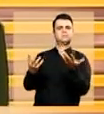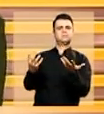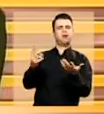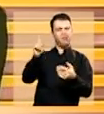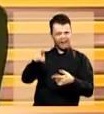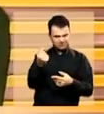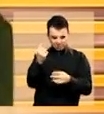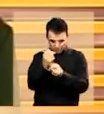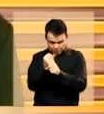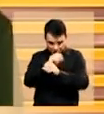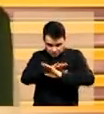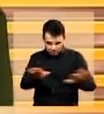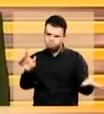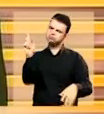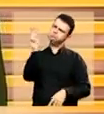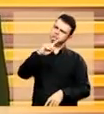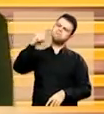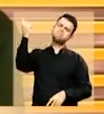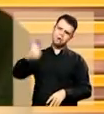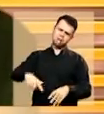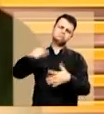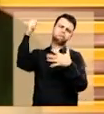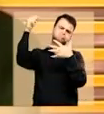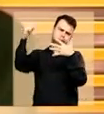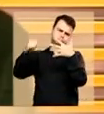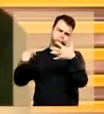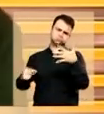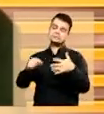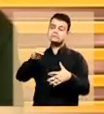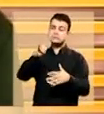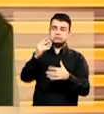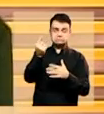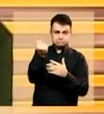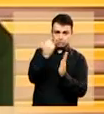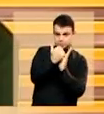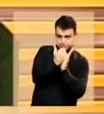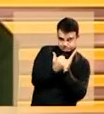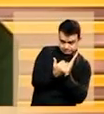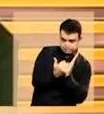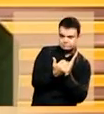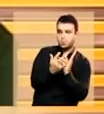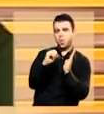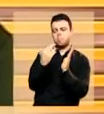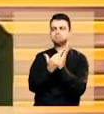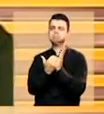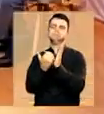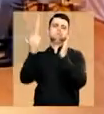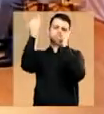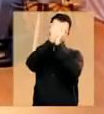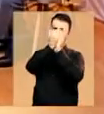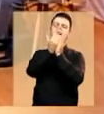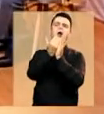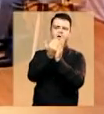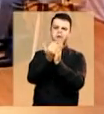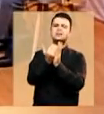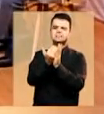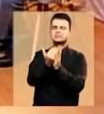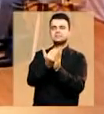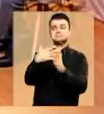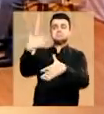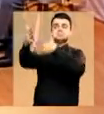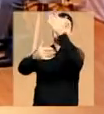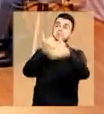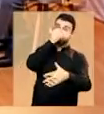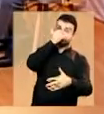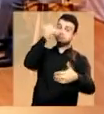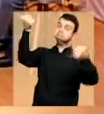orçamento. Porque, por causa de um pouco a mais ou um pouco a menos, você tem que acertar o foco. Isso vai fazer uma diferença. Passa da experiência bem ou da mal